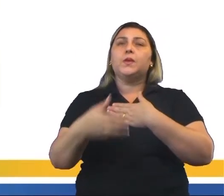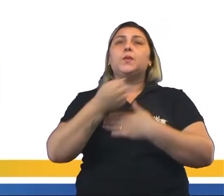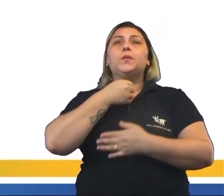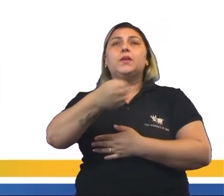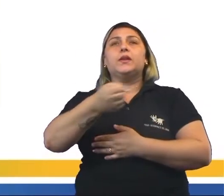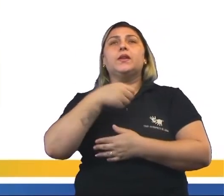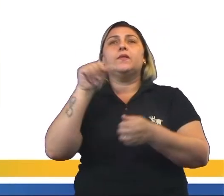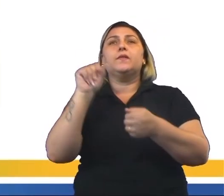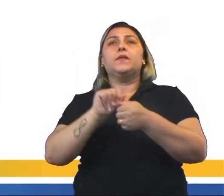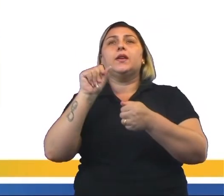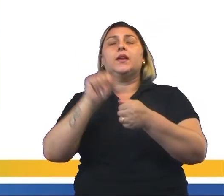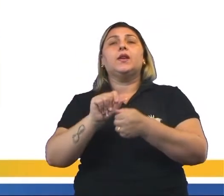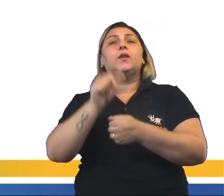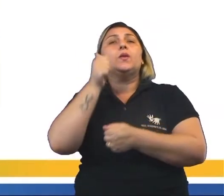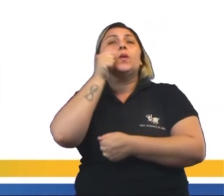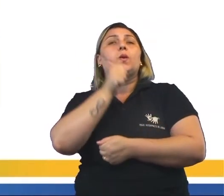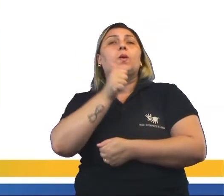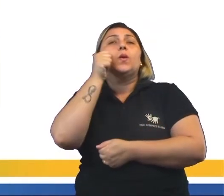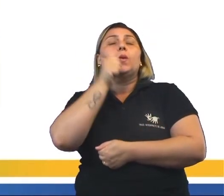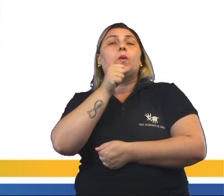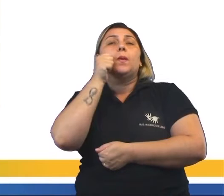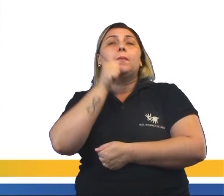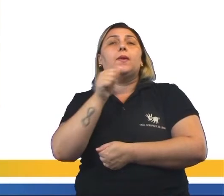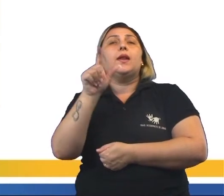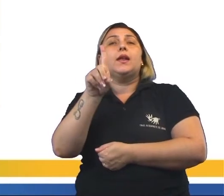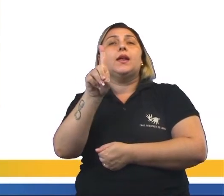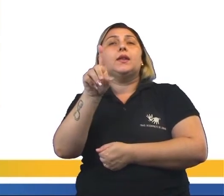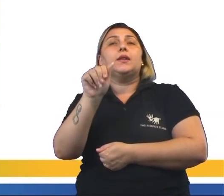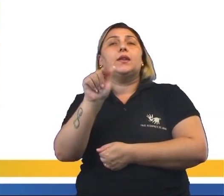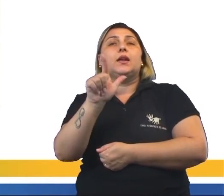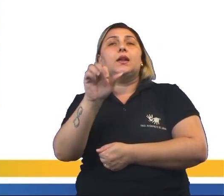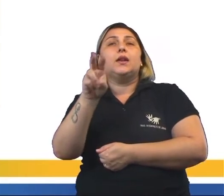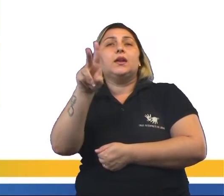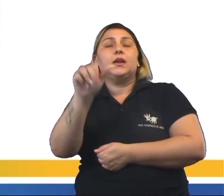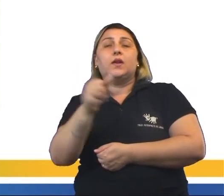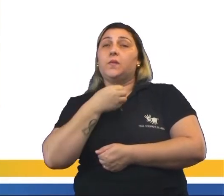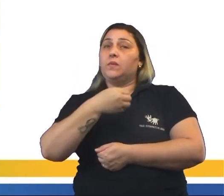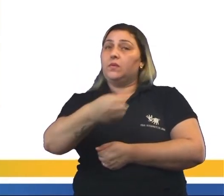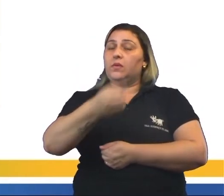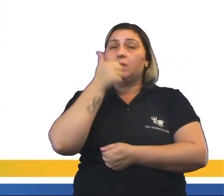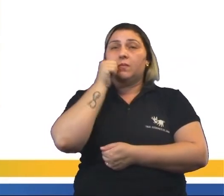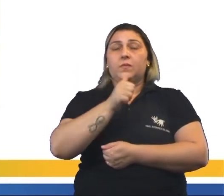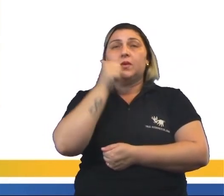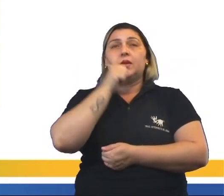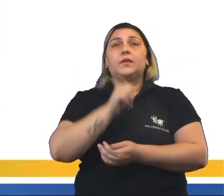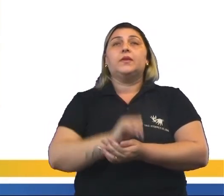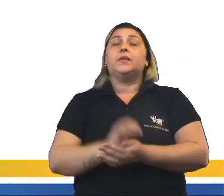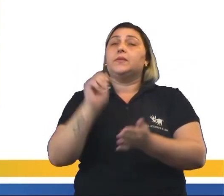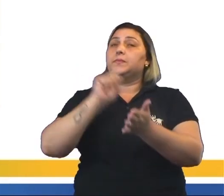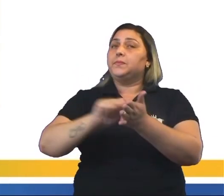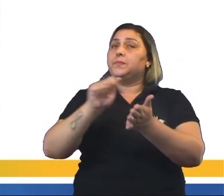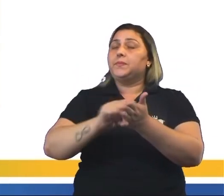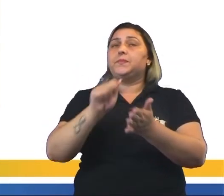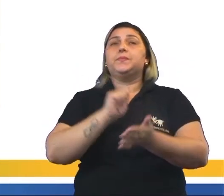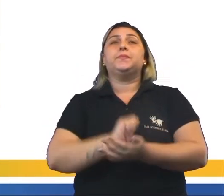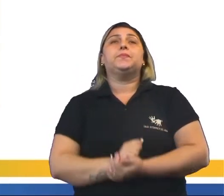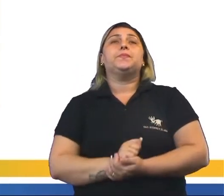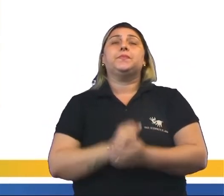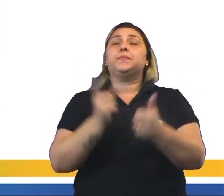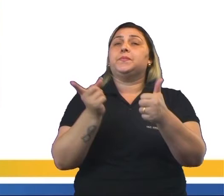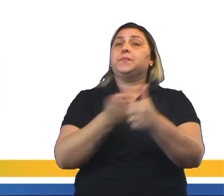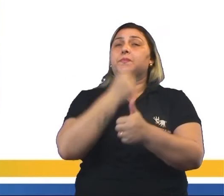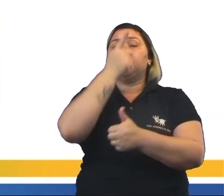entrevista feita com a senhora Dalila Lasmar Ribeiro. Então, foi feita uma entrevista com essa senhora e a Larissa escreveu em